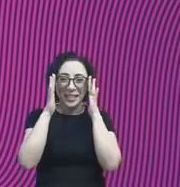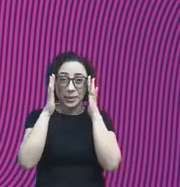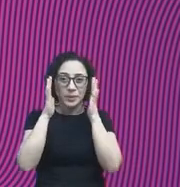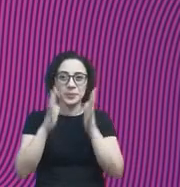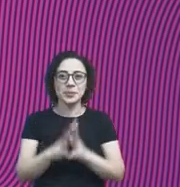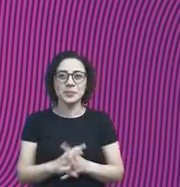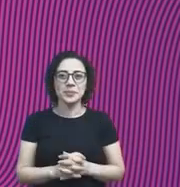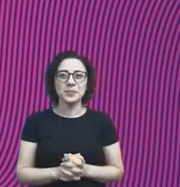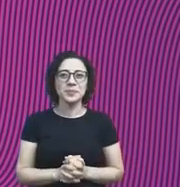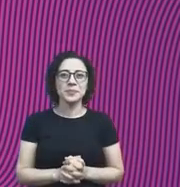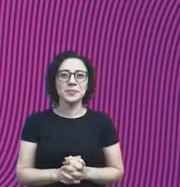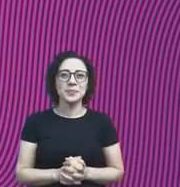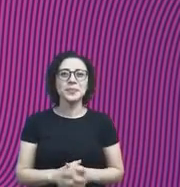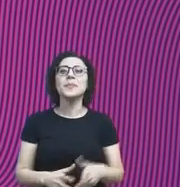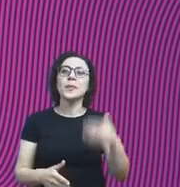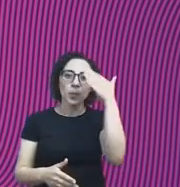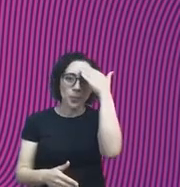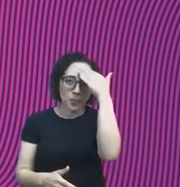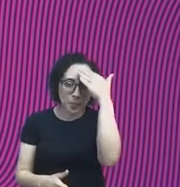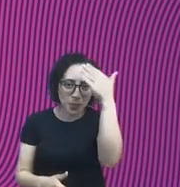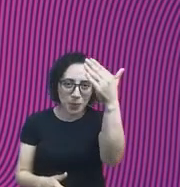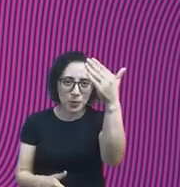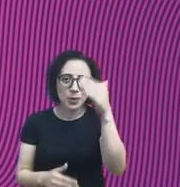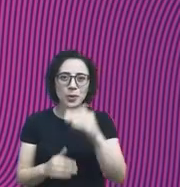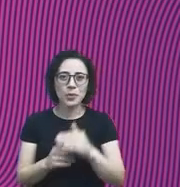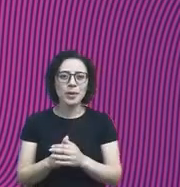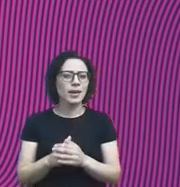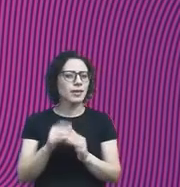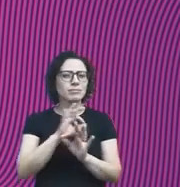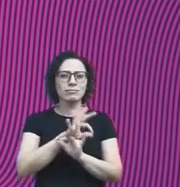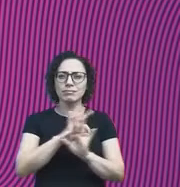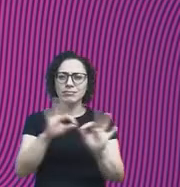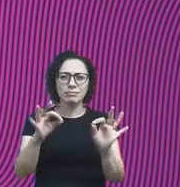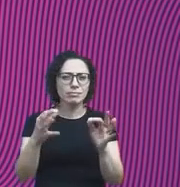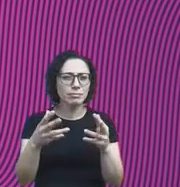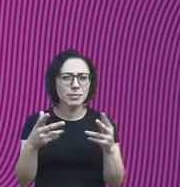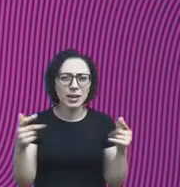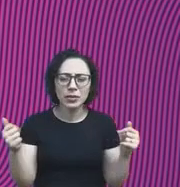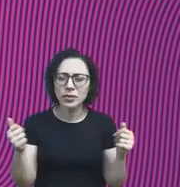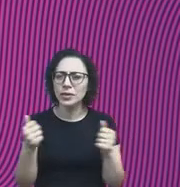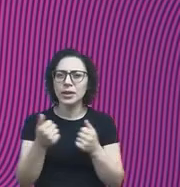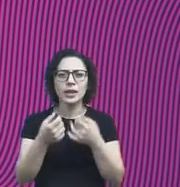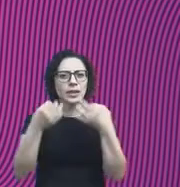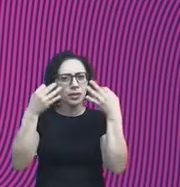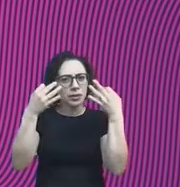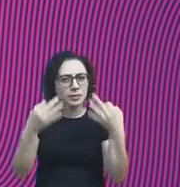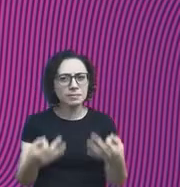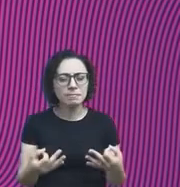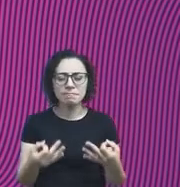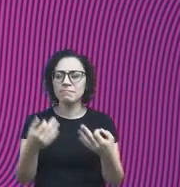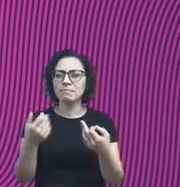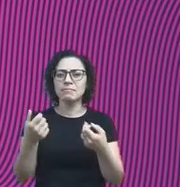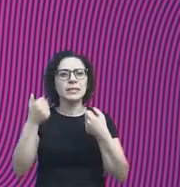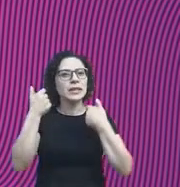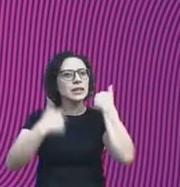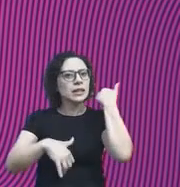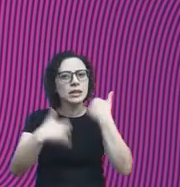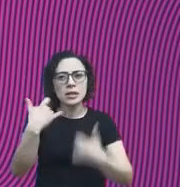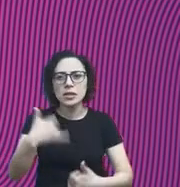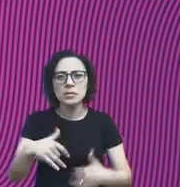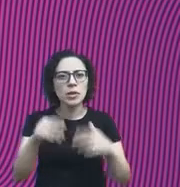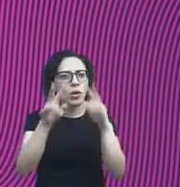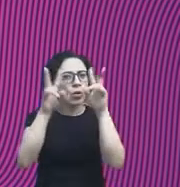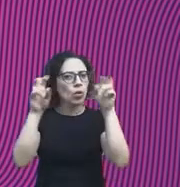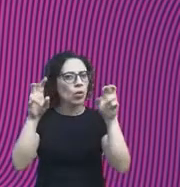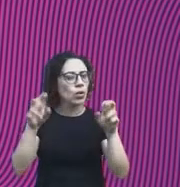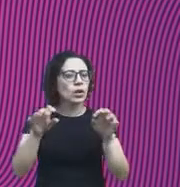Obrigado, Zé. Belíssima apresentação. Hoje foi uma manhã muito rica, né? Os dois, Guilherme e Zé, apresentaram dois temas que são